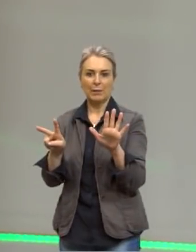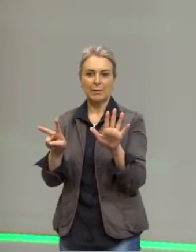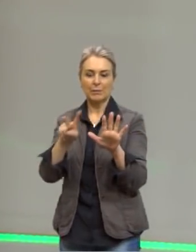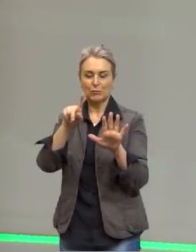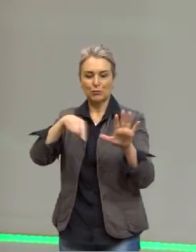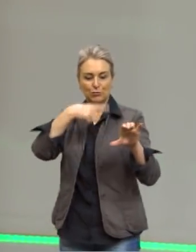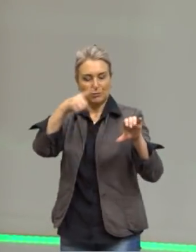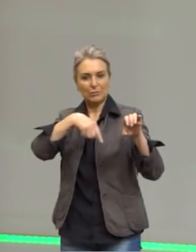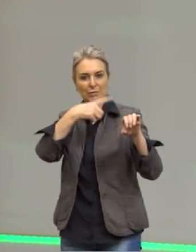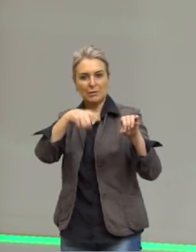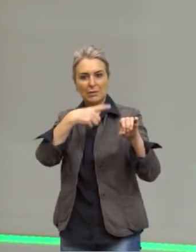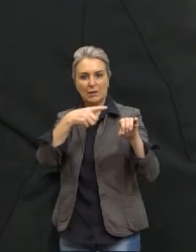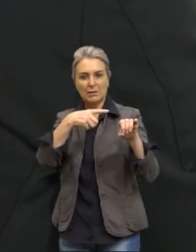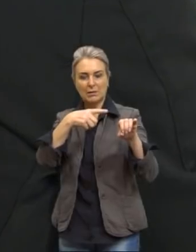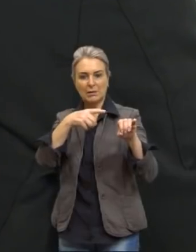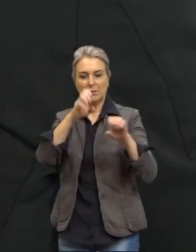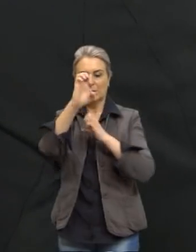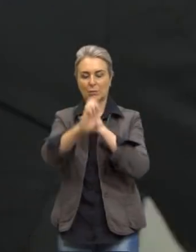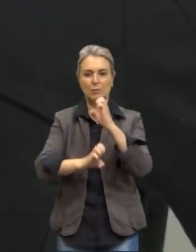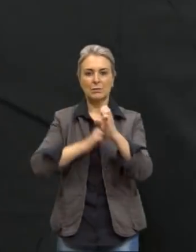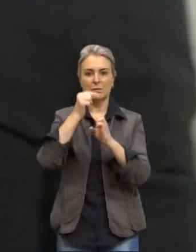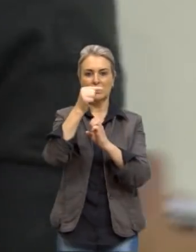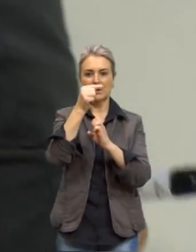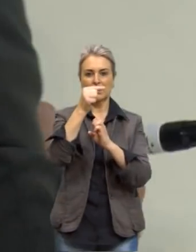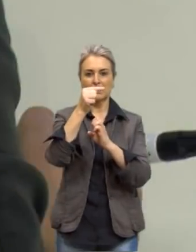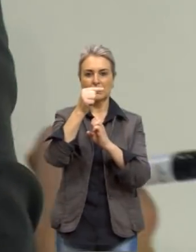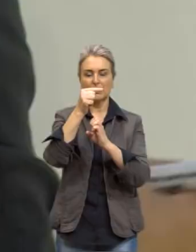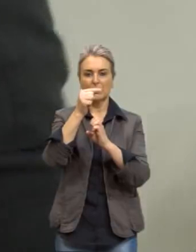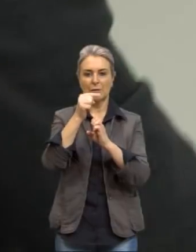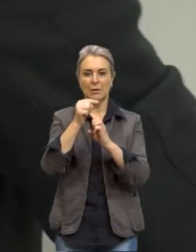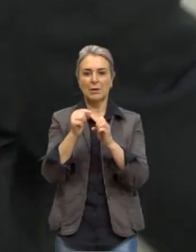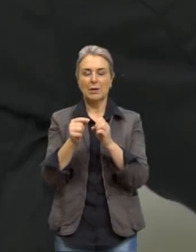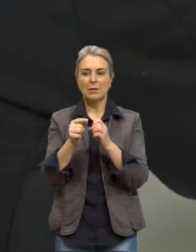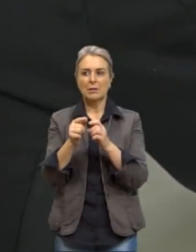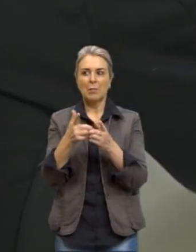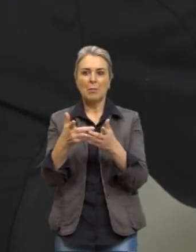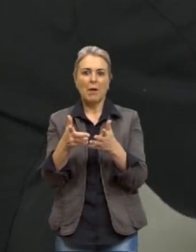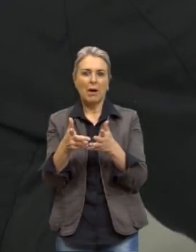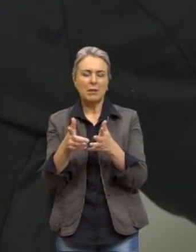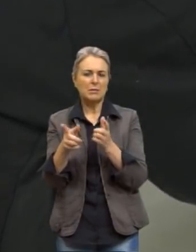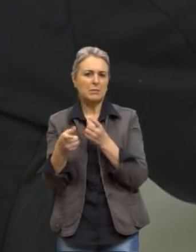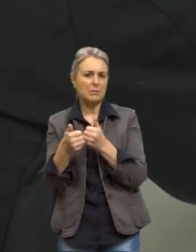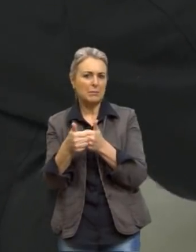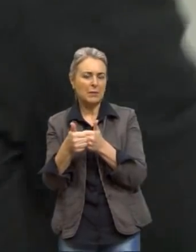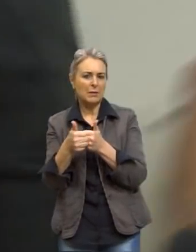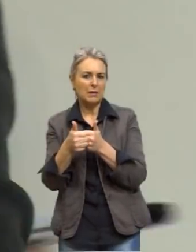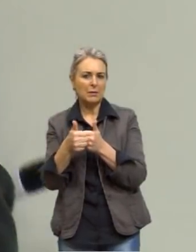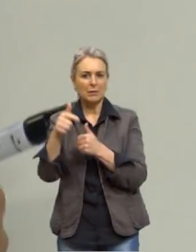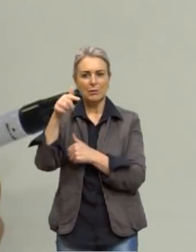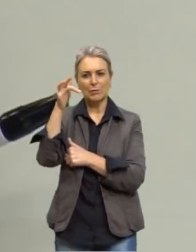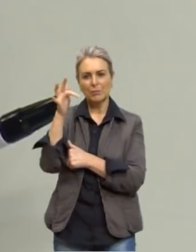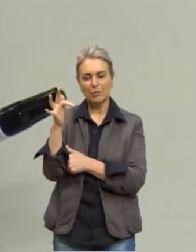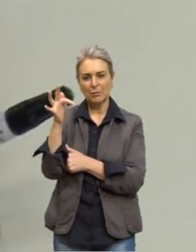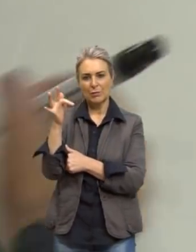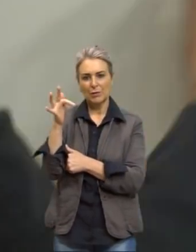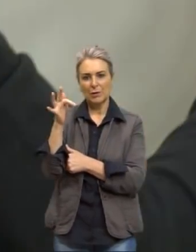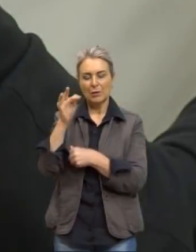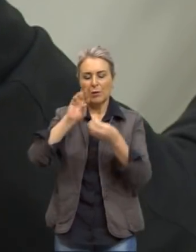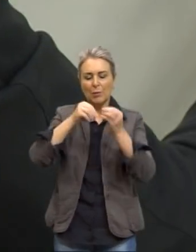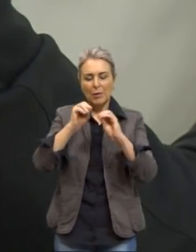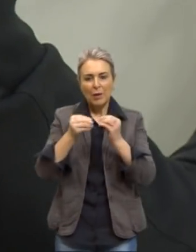esse pague de elétrons da ligação está mais voltado bloco profur deixando esse lado da molécula